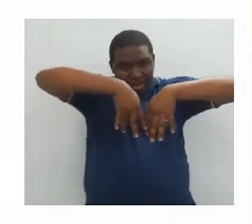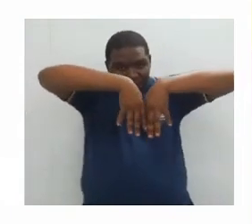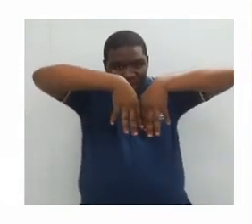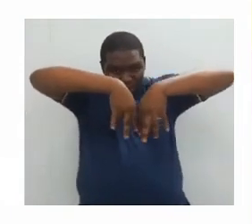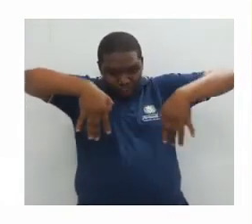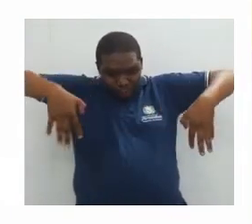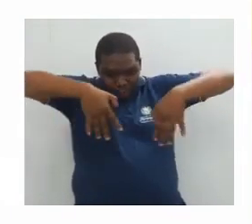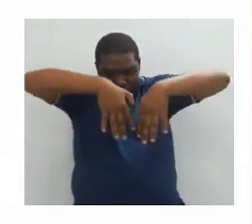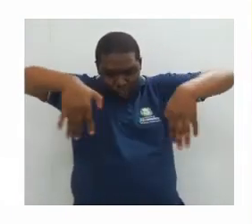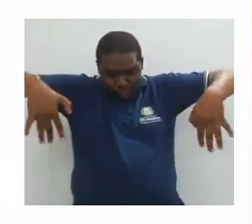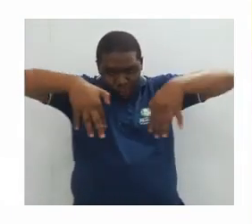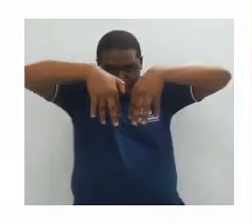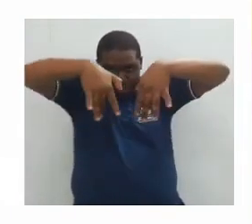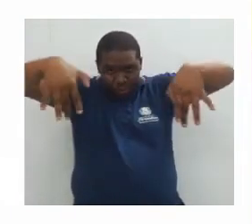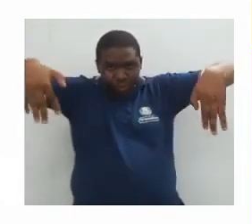indianas, onde